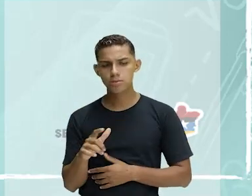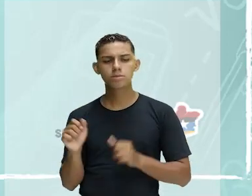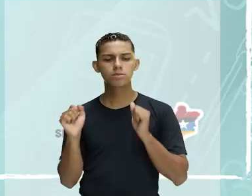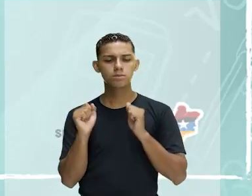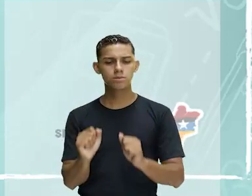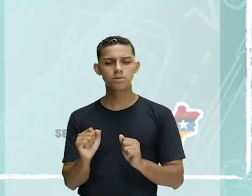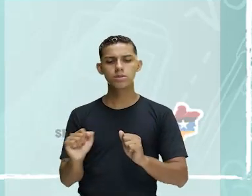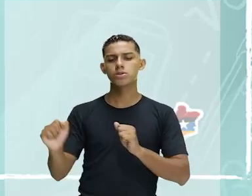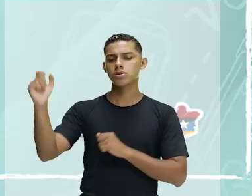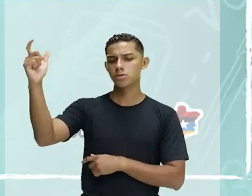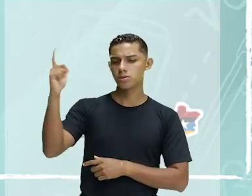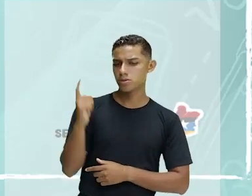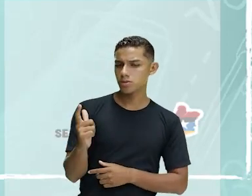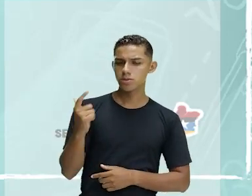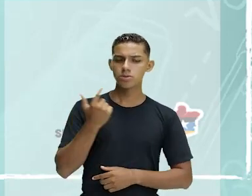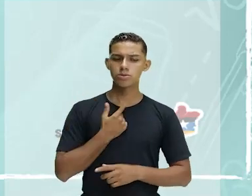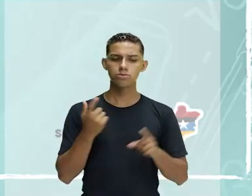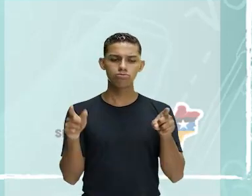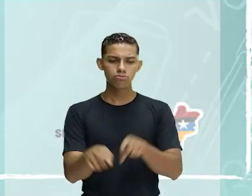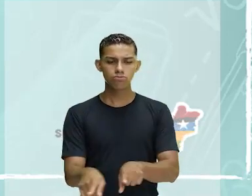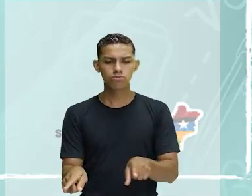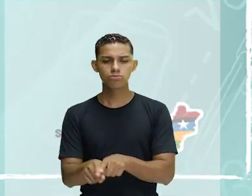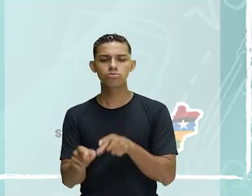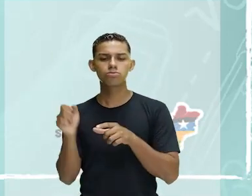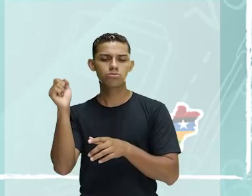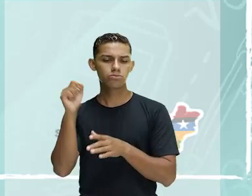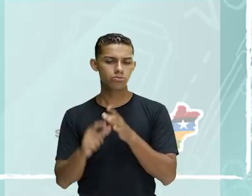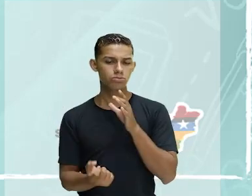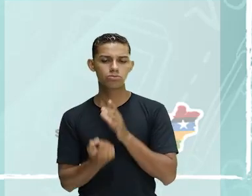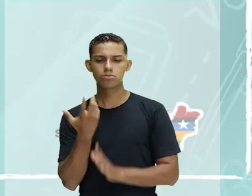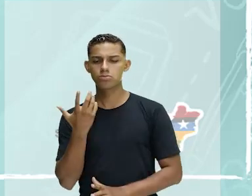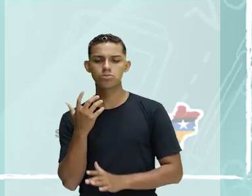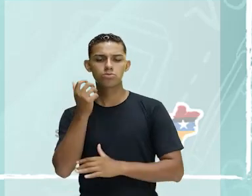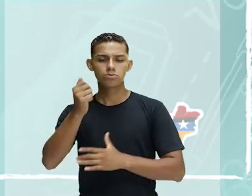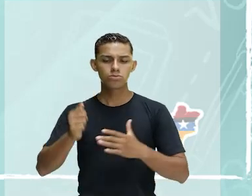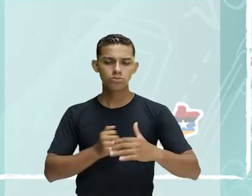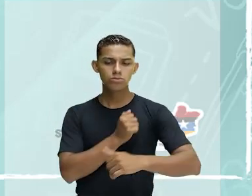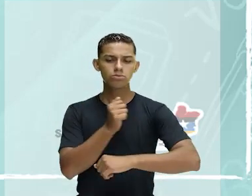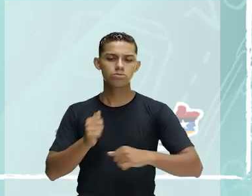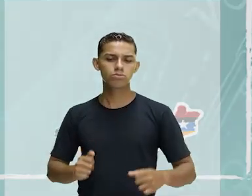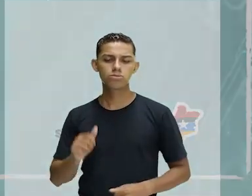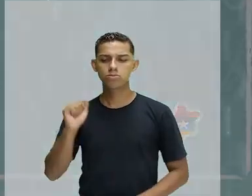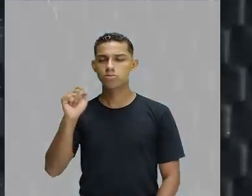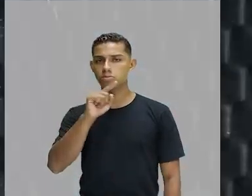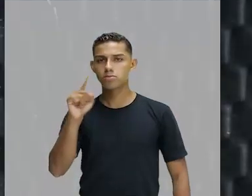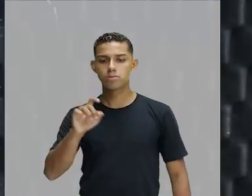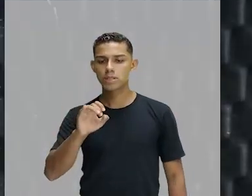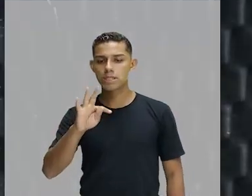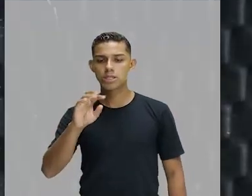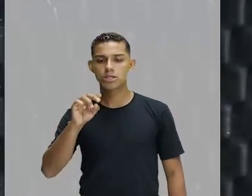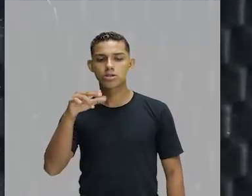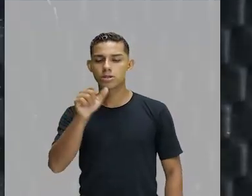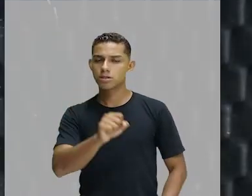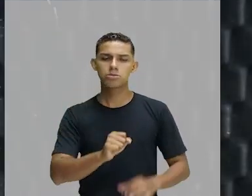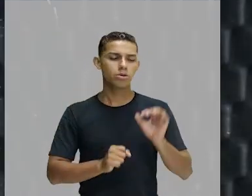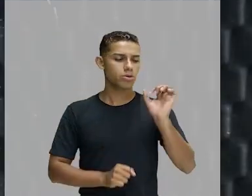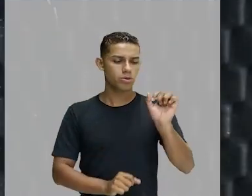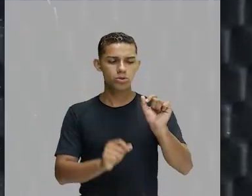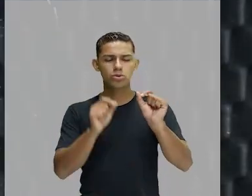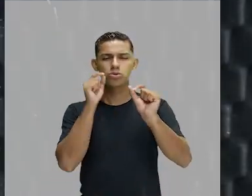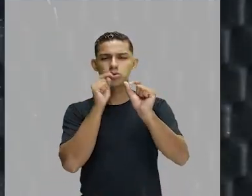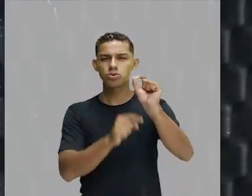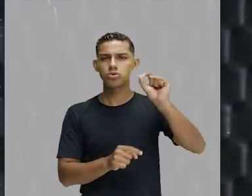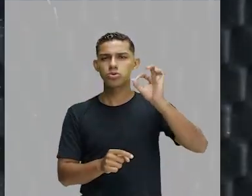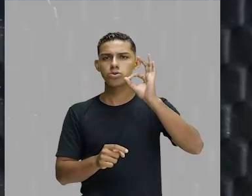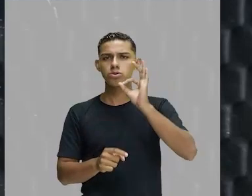de elaboração de produtos, temperar azeitonas, fazer um passeio de burro por ruas típicas. Aí, numa hora dessa, vocês vão até achar graça.